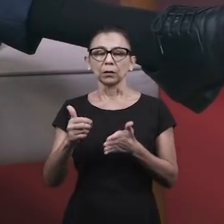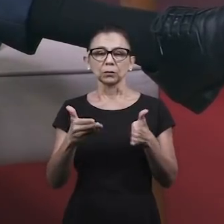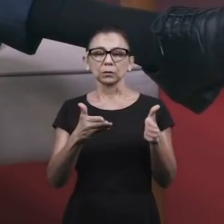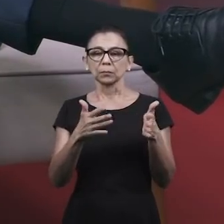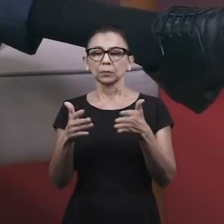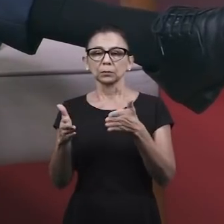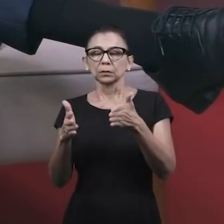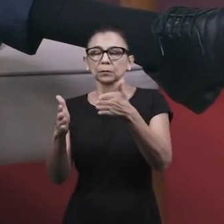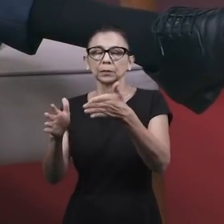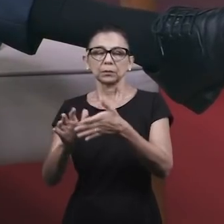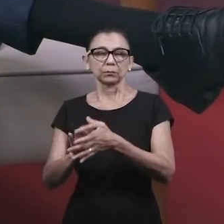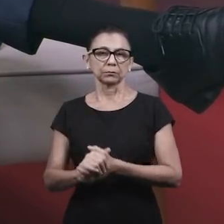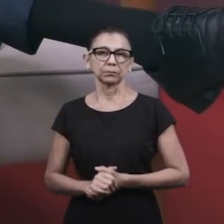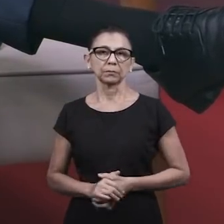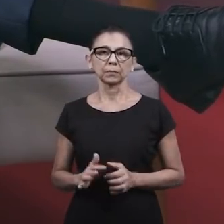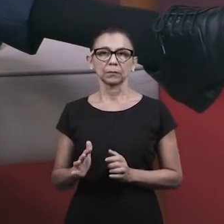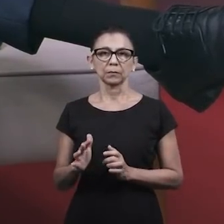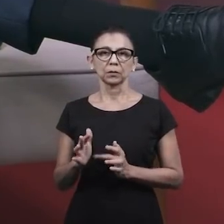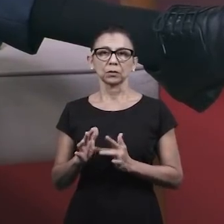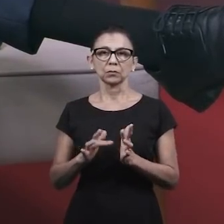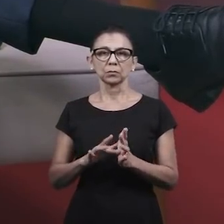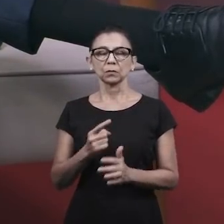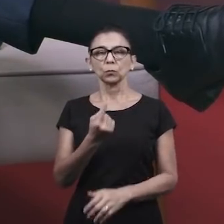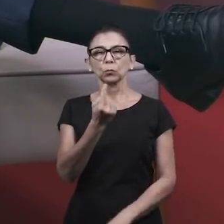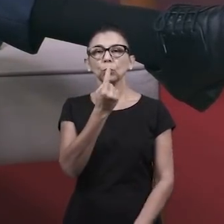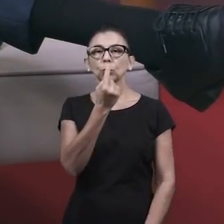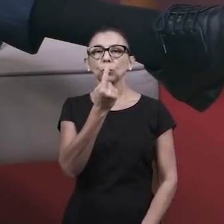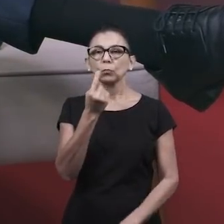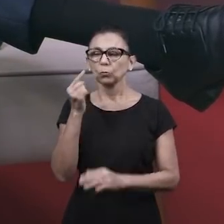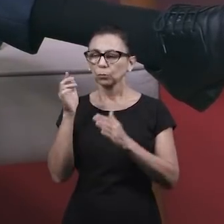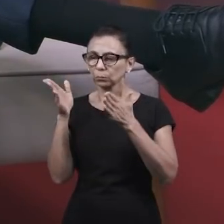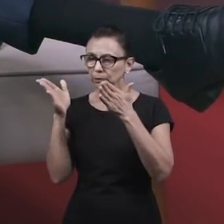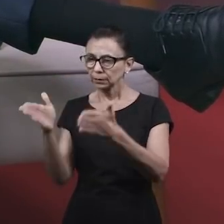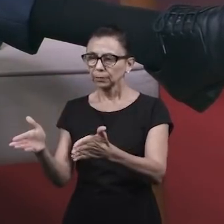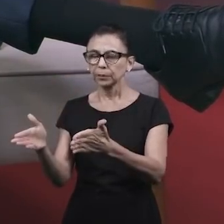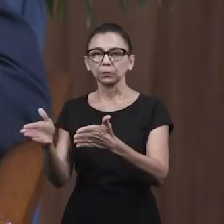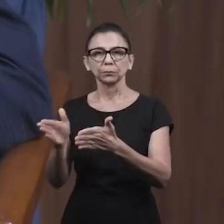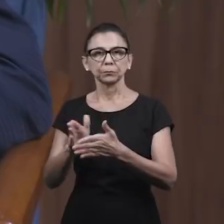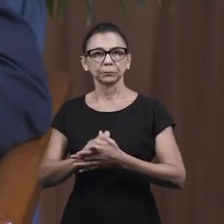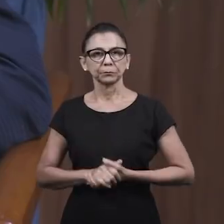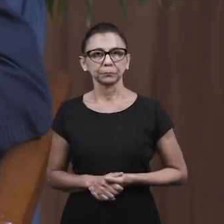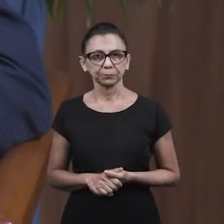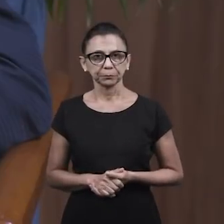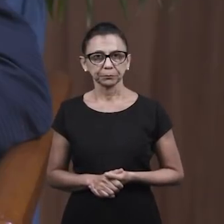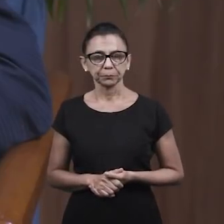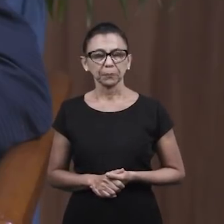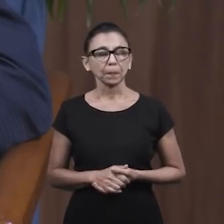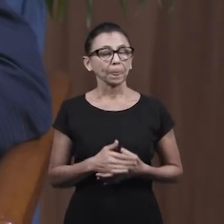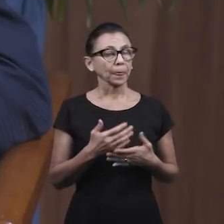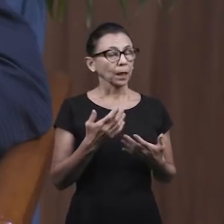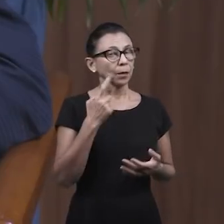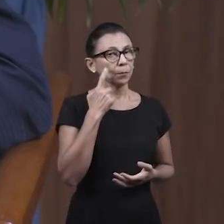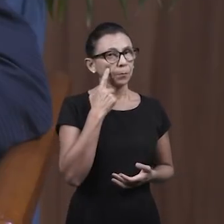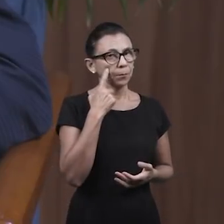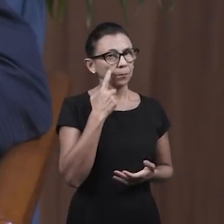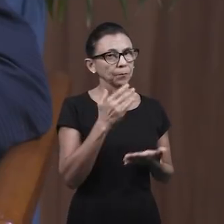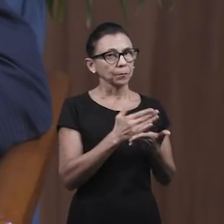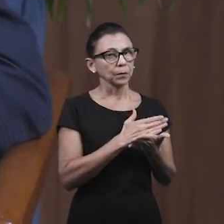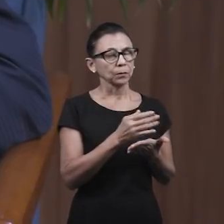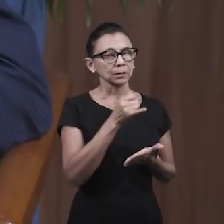é uma expressão de uma verdade única. Não